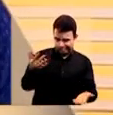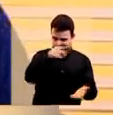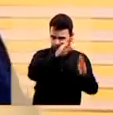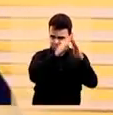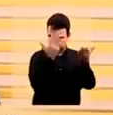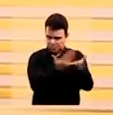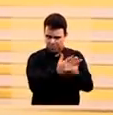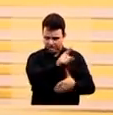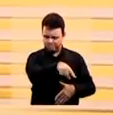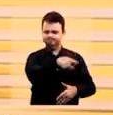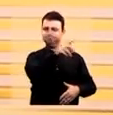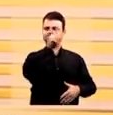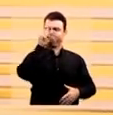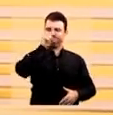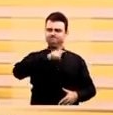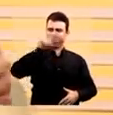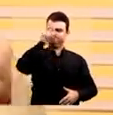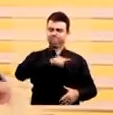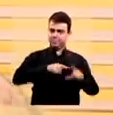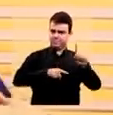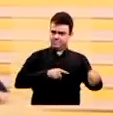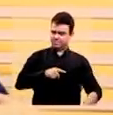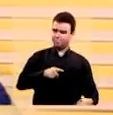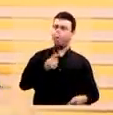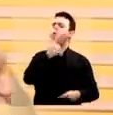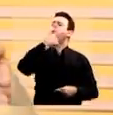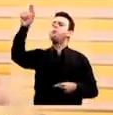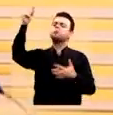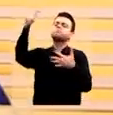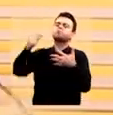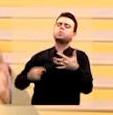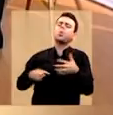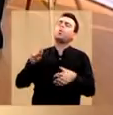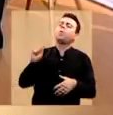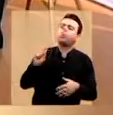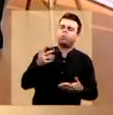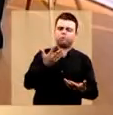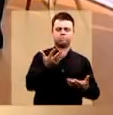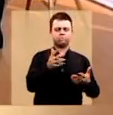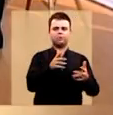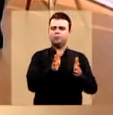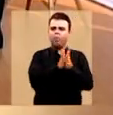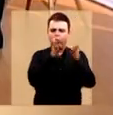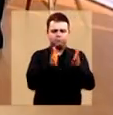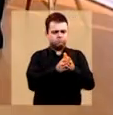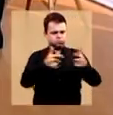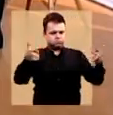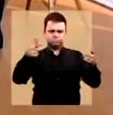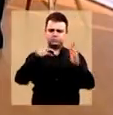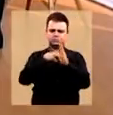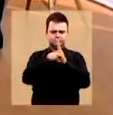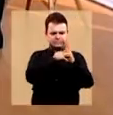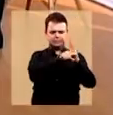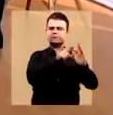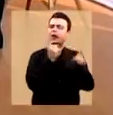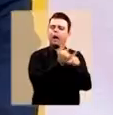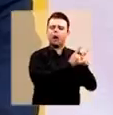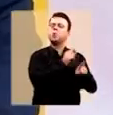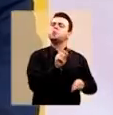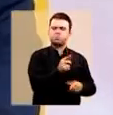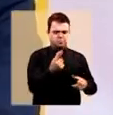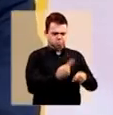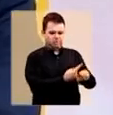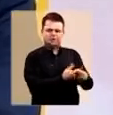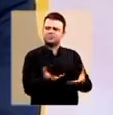na educação, como a gente falou no bloco anterior? Que outros fatores levam a esses números tão discrepantes?